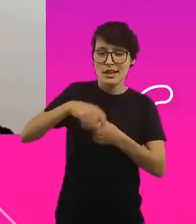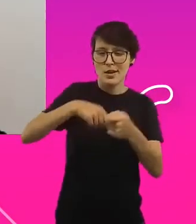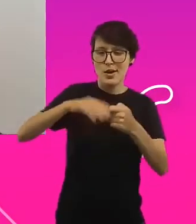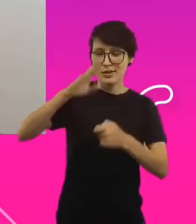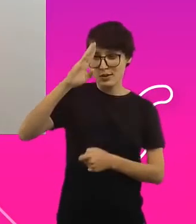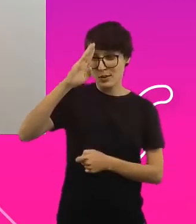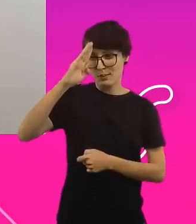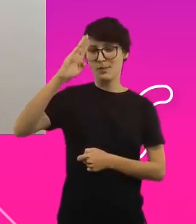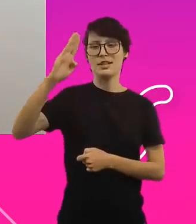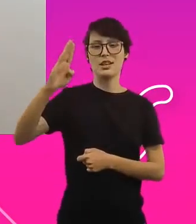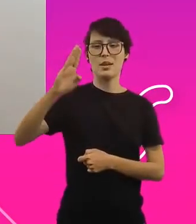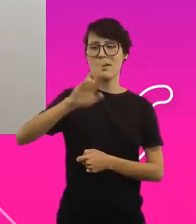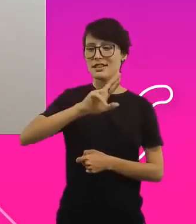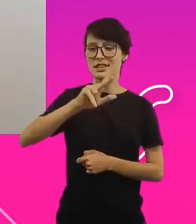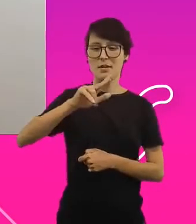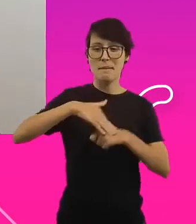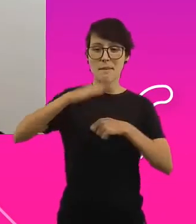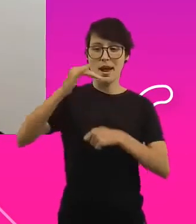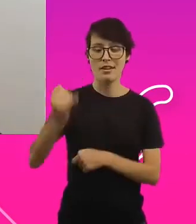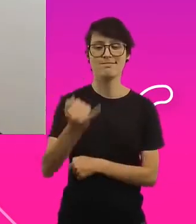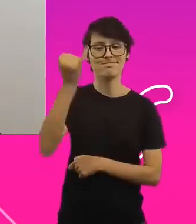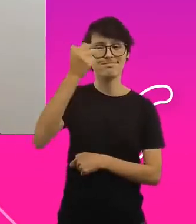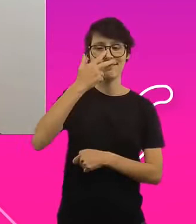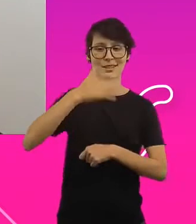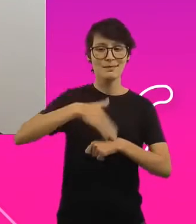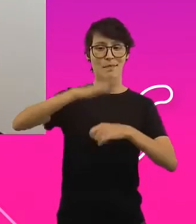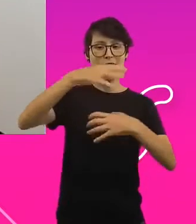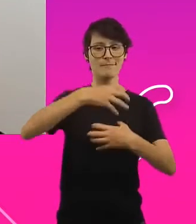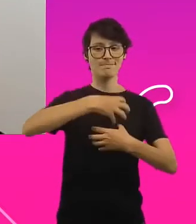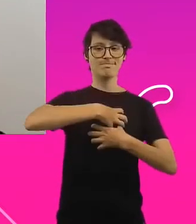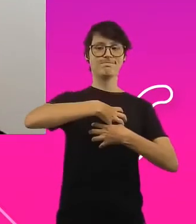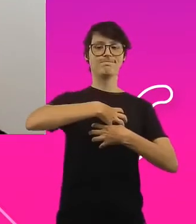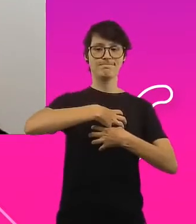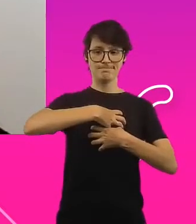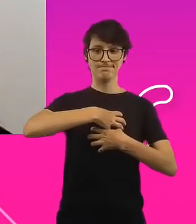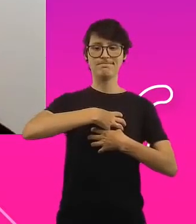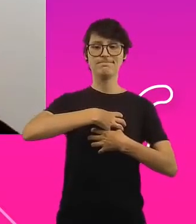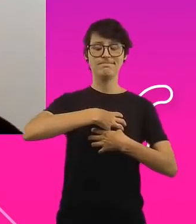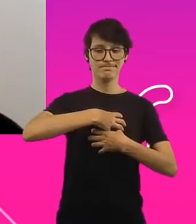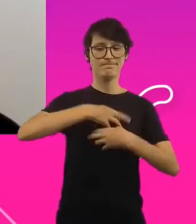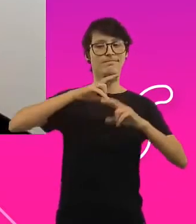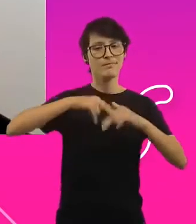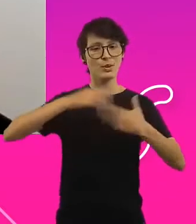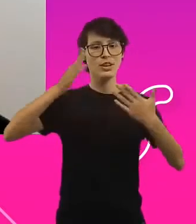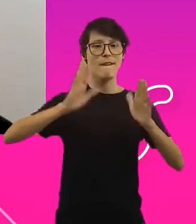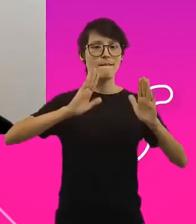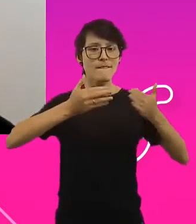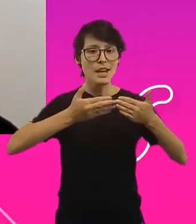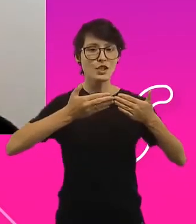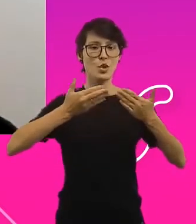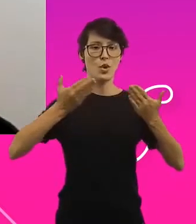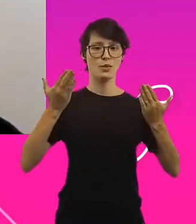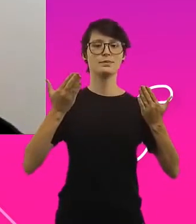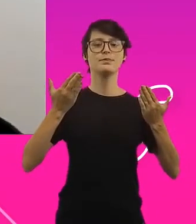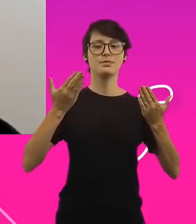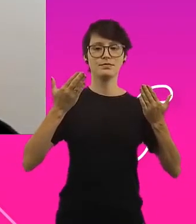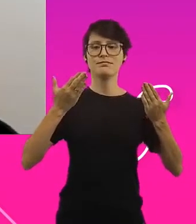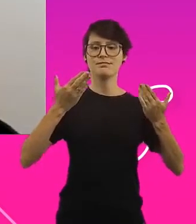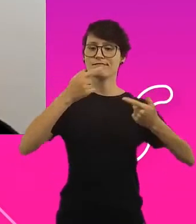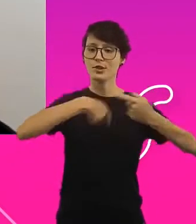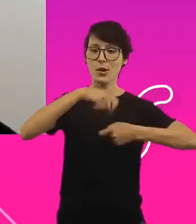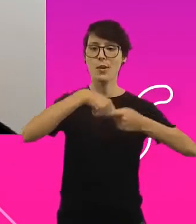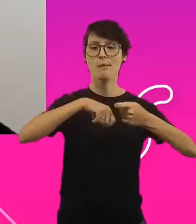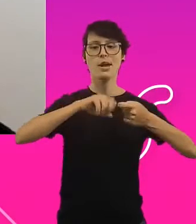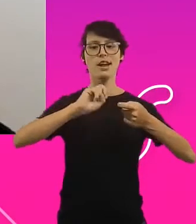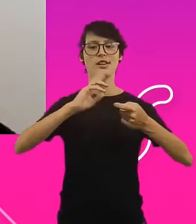não essenciais, foram os mais impactados devido ao fechamento do comércio, à